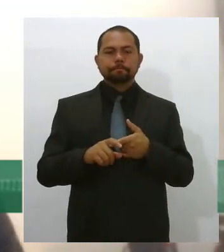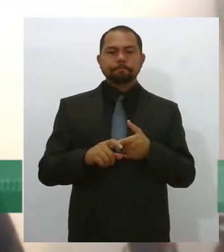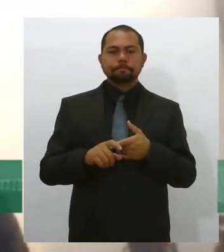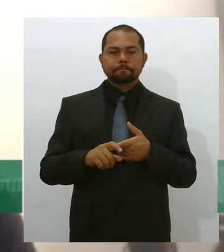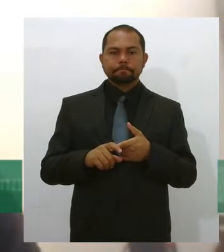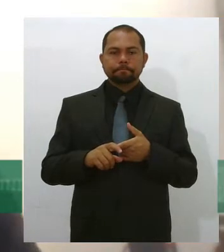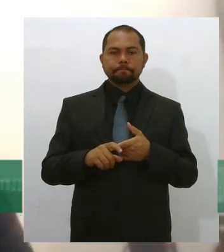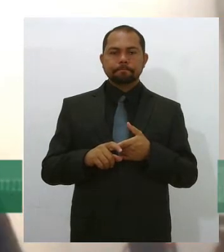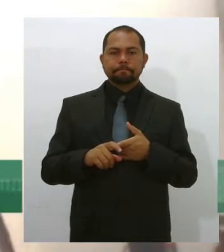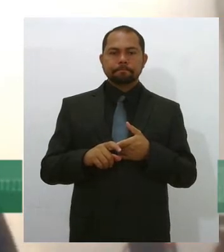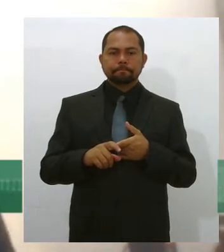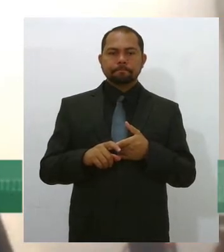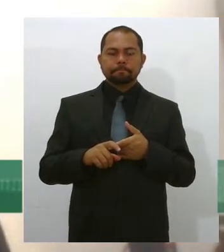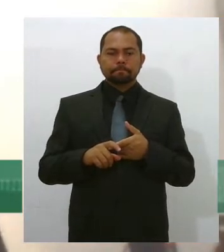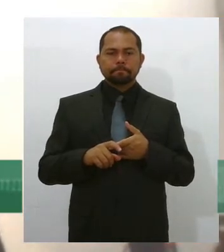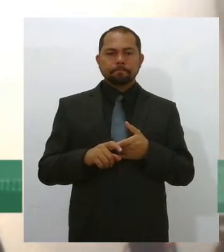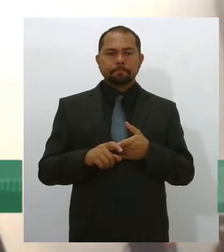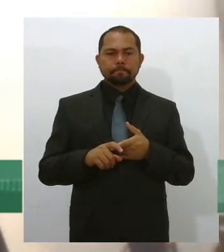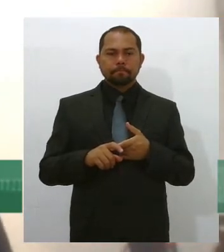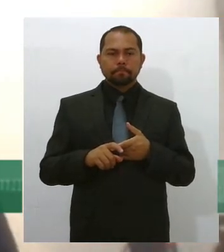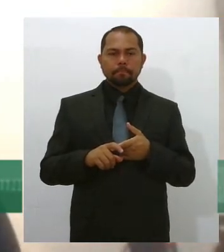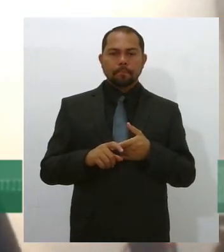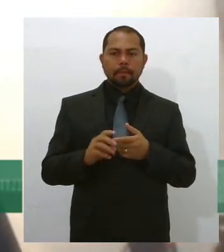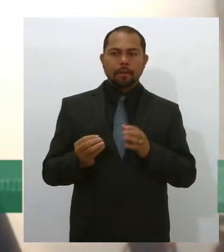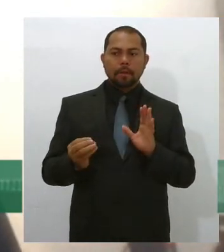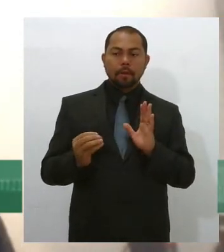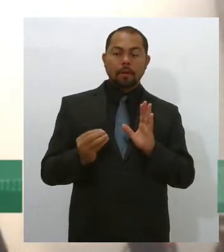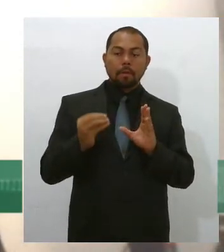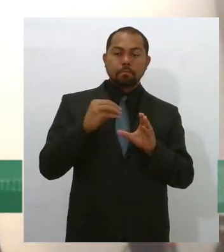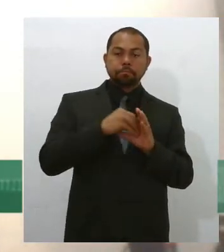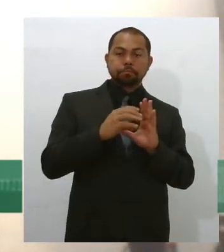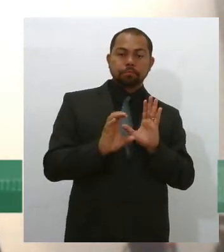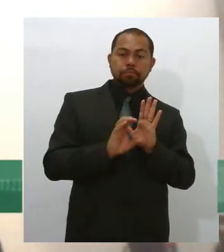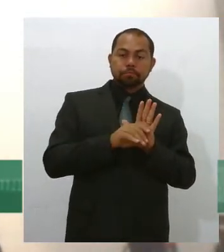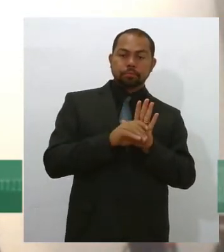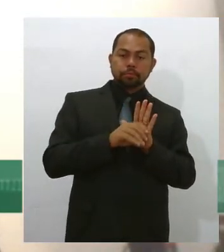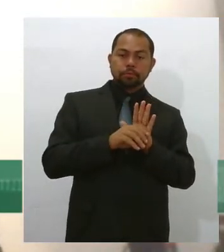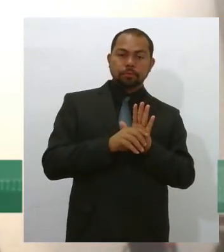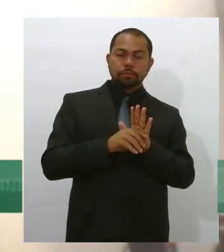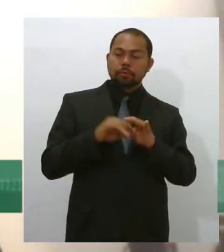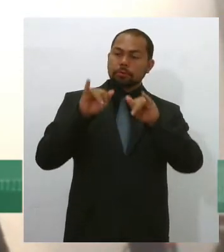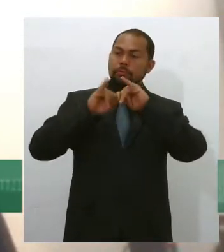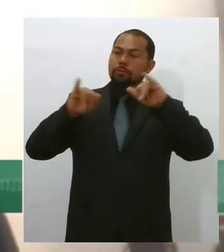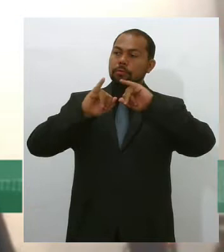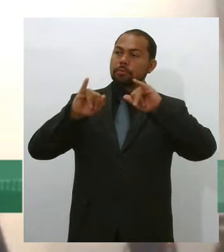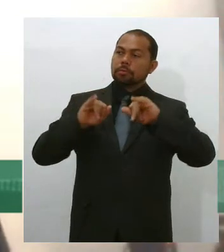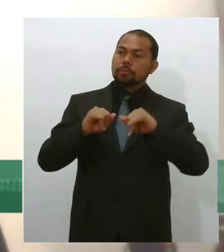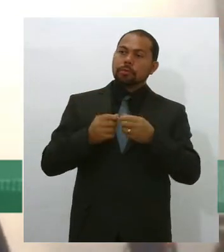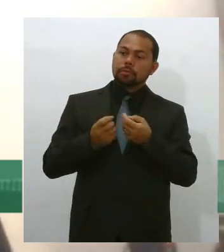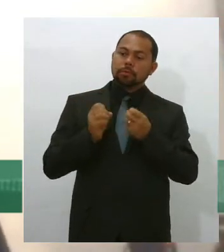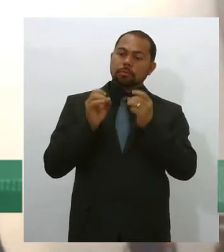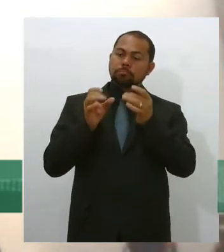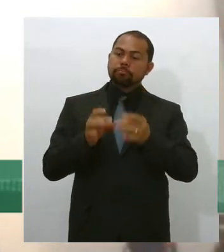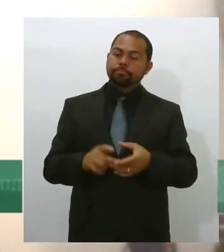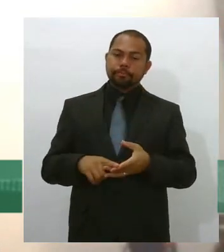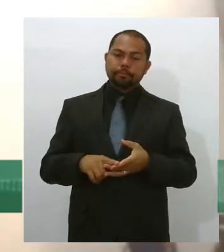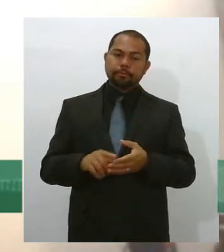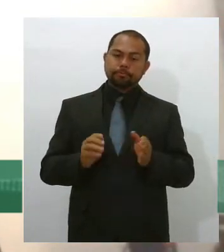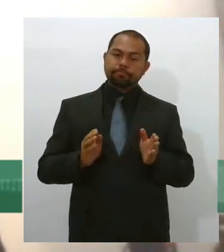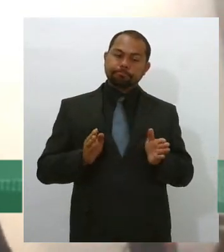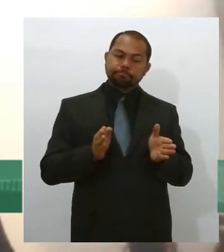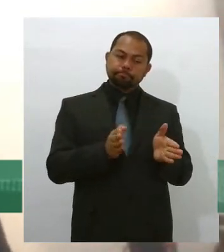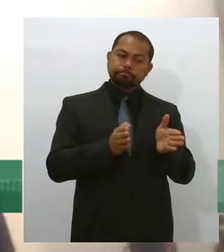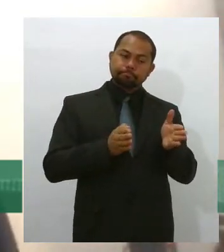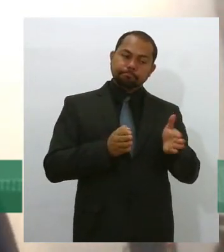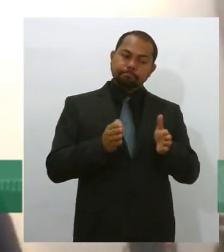ela coloca o conceito do que a publicidade comercial restringindo isso a produtos e serviços aos consumidores